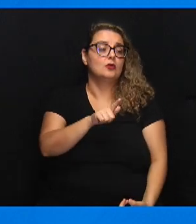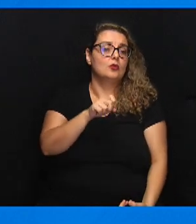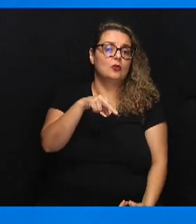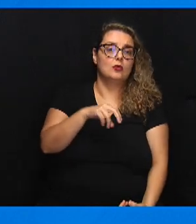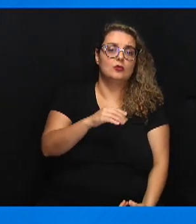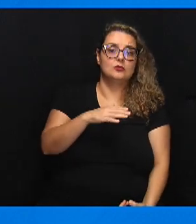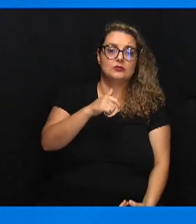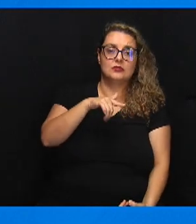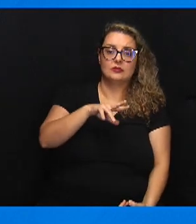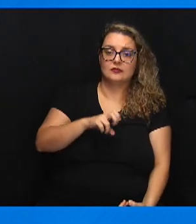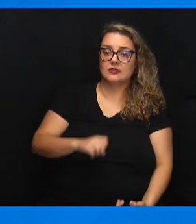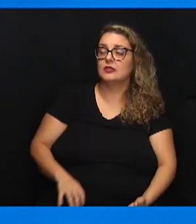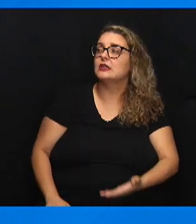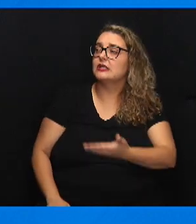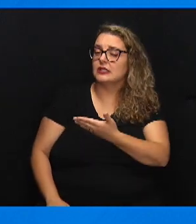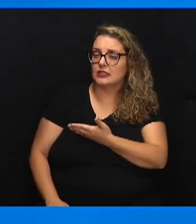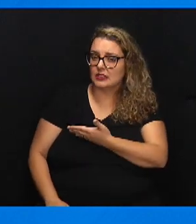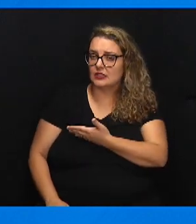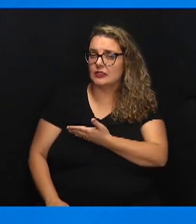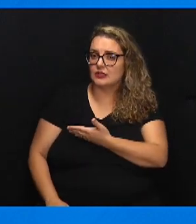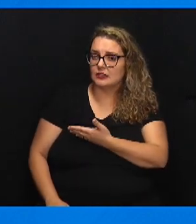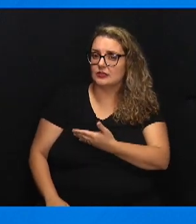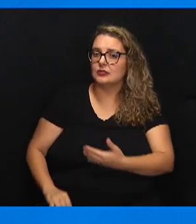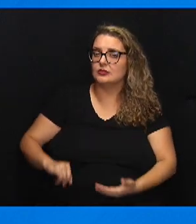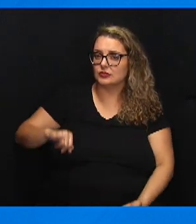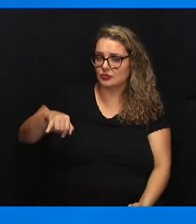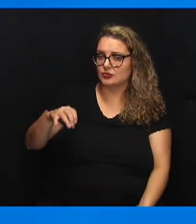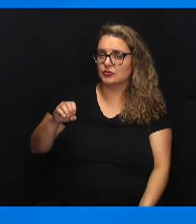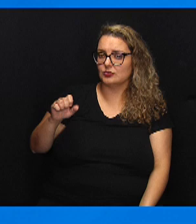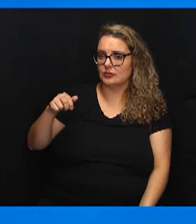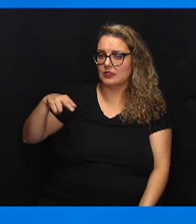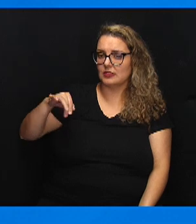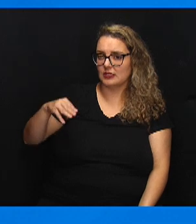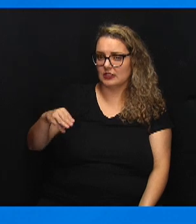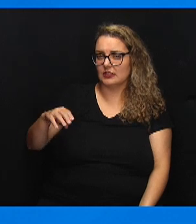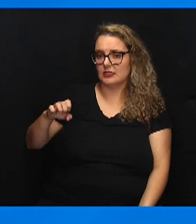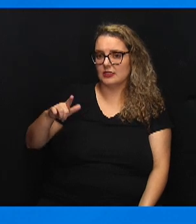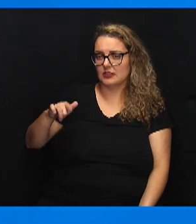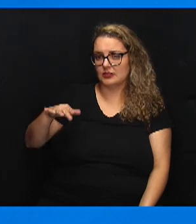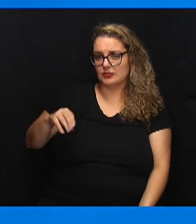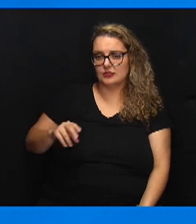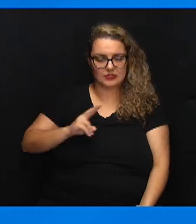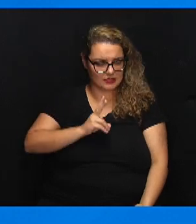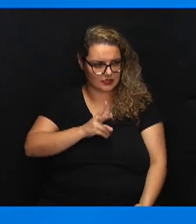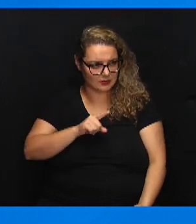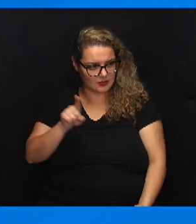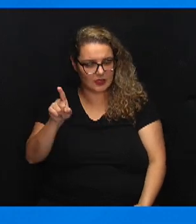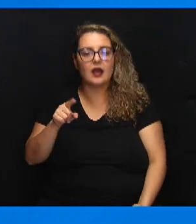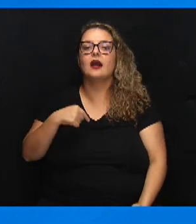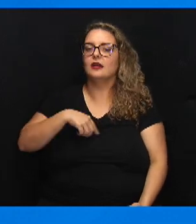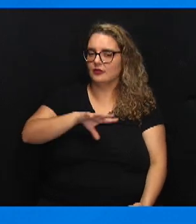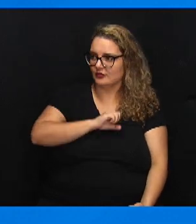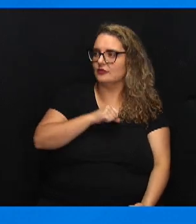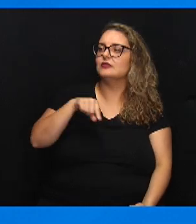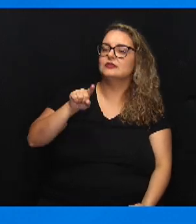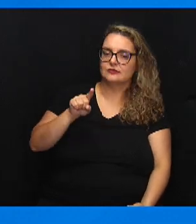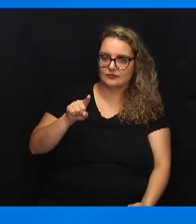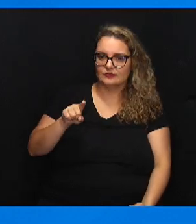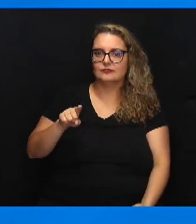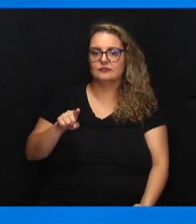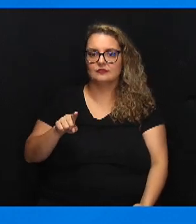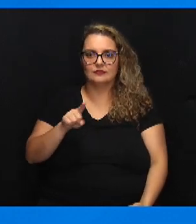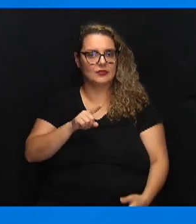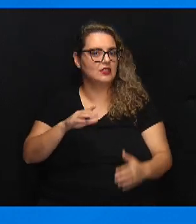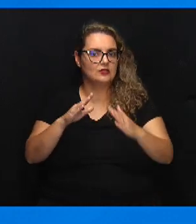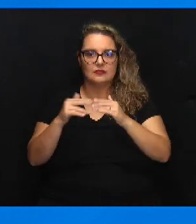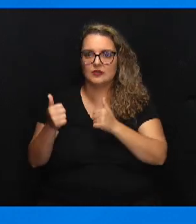já é em Joaquim Egídio. Joaquim Egídio. Você sempre vai para Joaquim ou não? Eu gosto de ir. Gosta. Gosto de ir pra Mas lá, você não pra mora perto